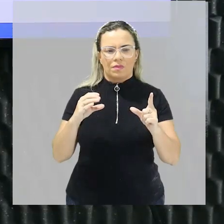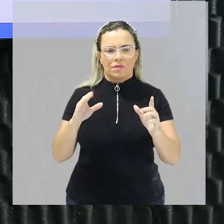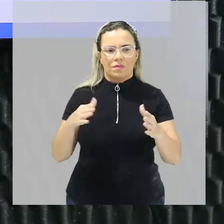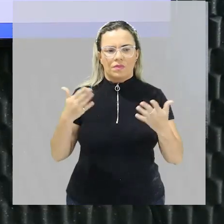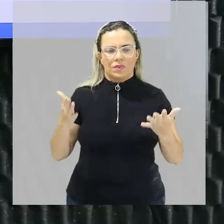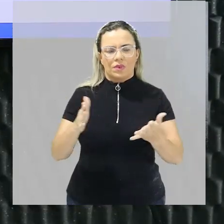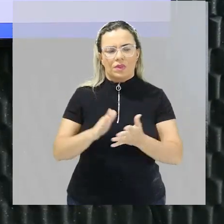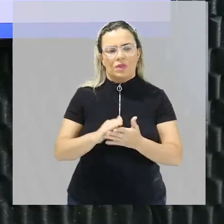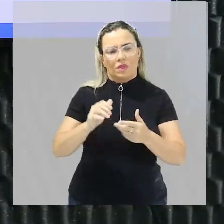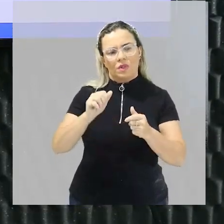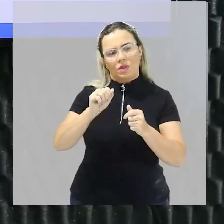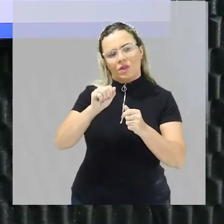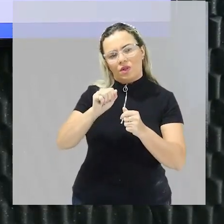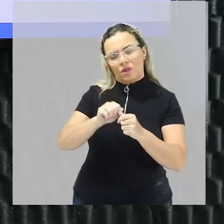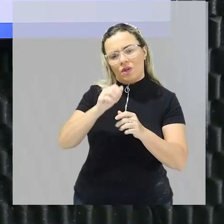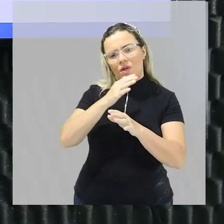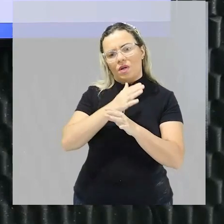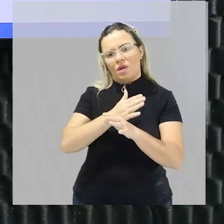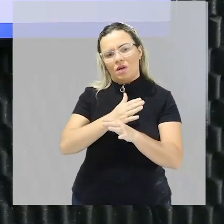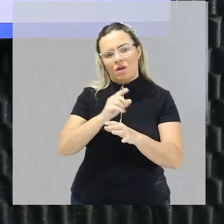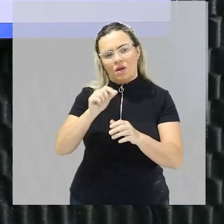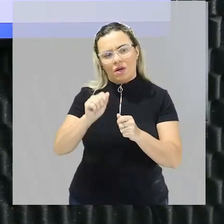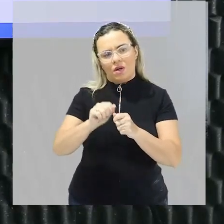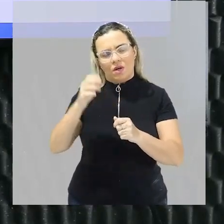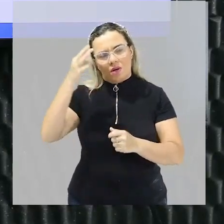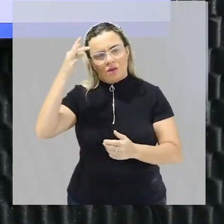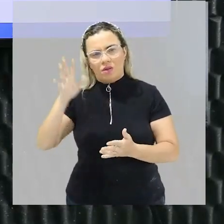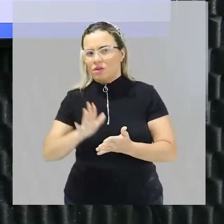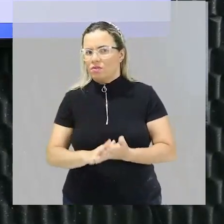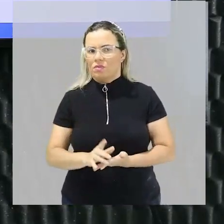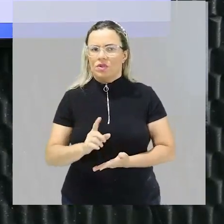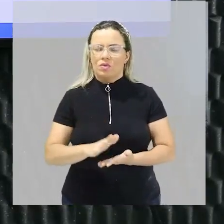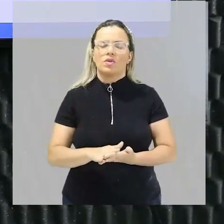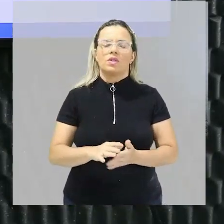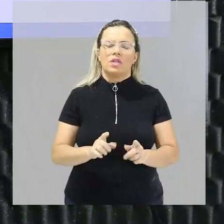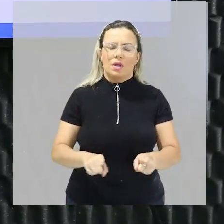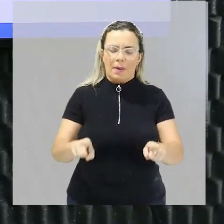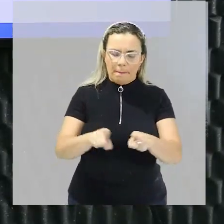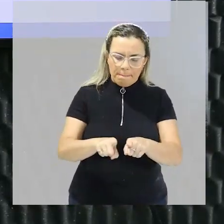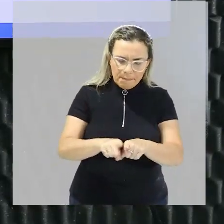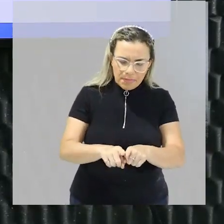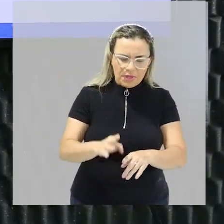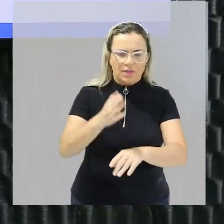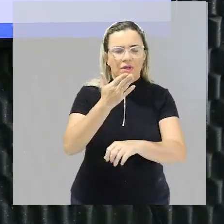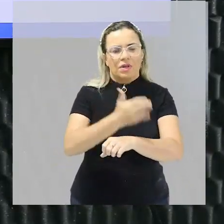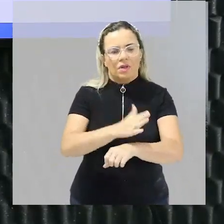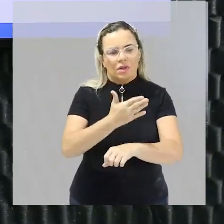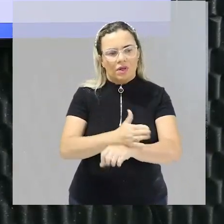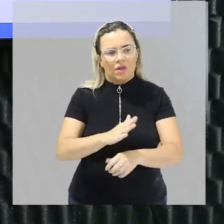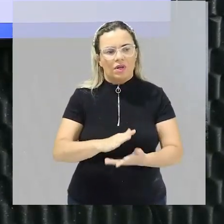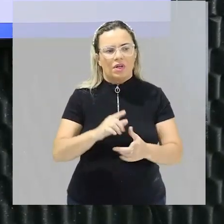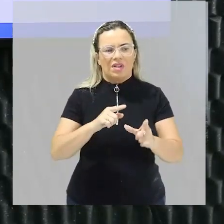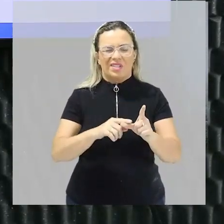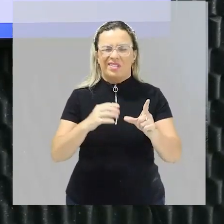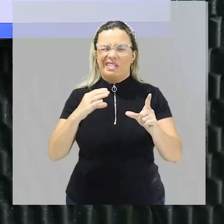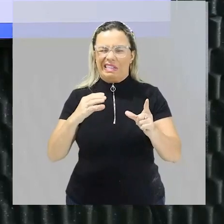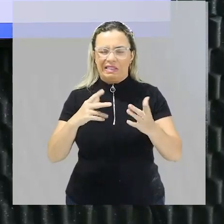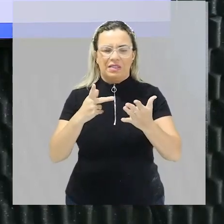teóricas, não. São coisas práticas dos sentidos e da percepção também. Então a letra C foge